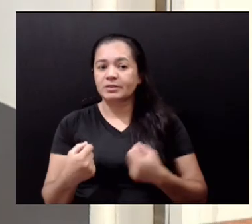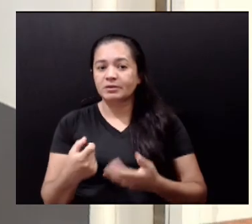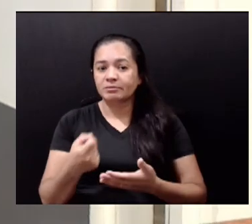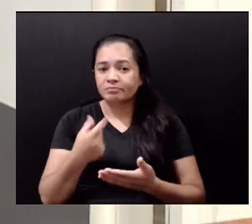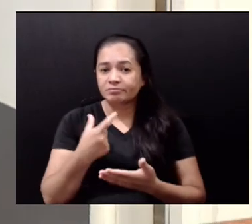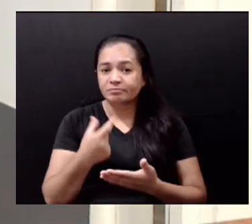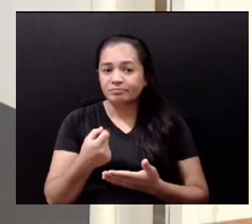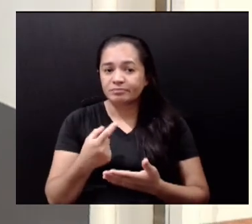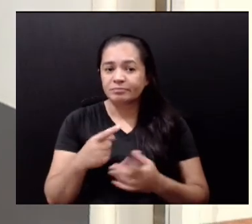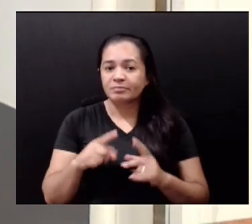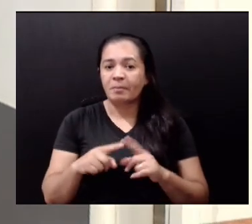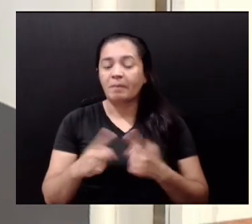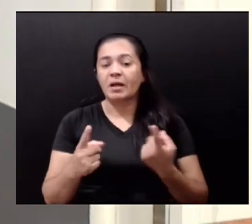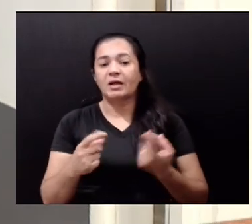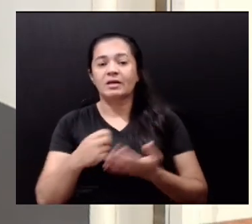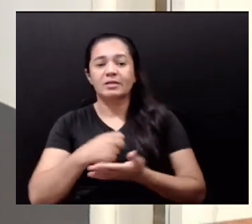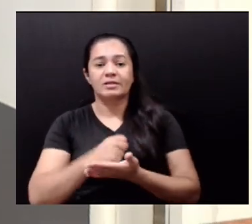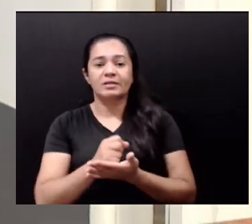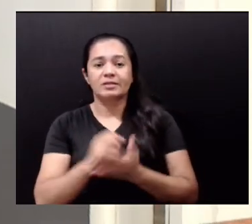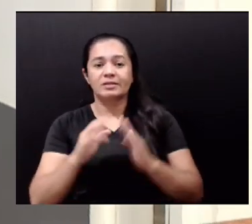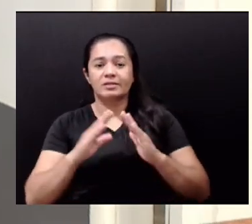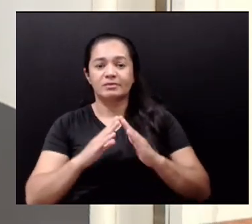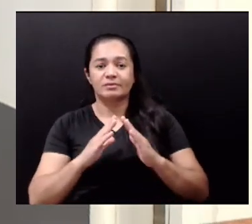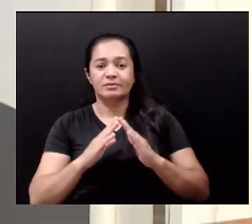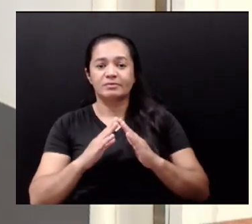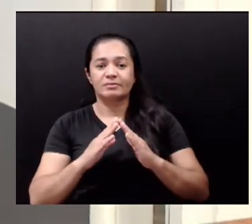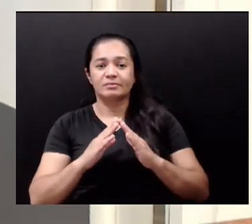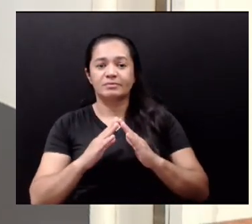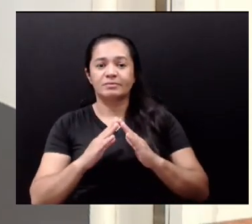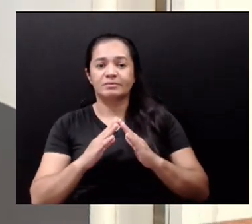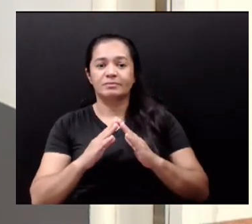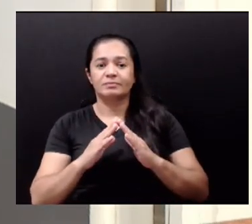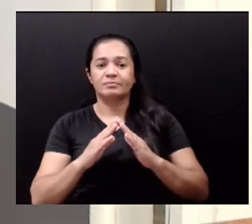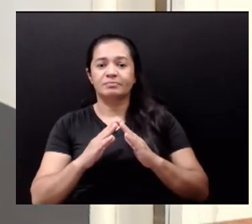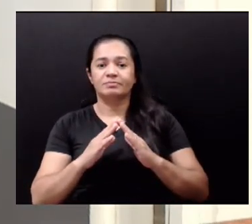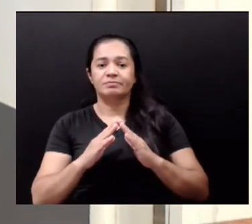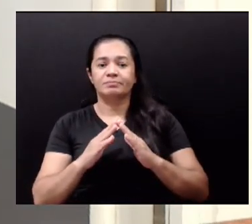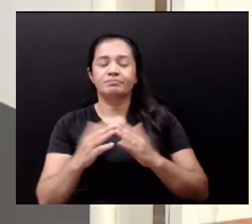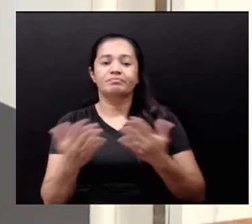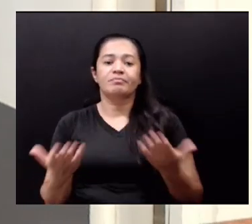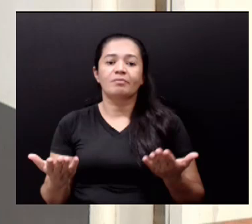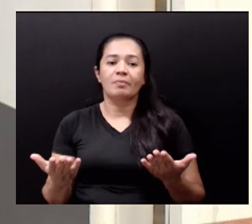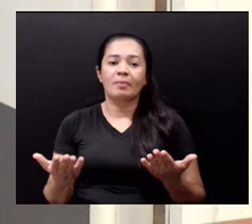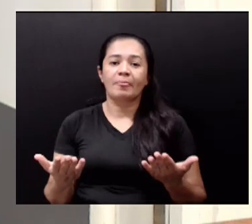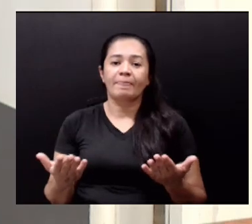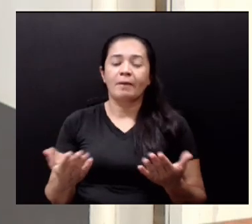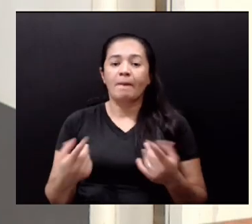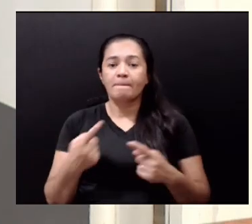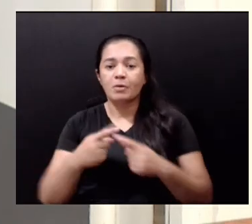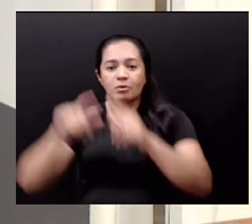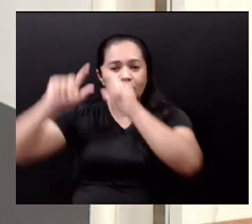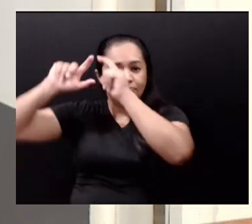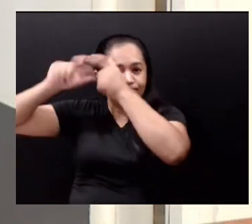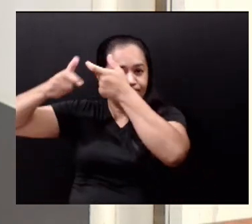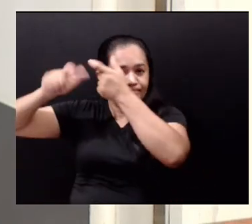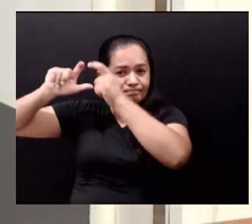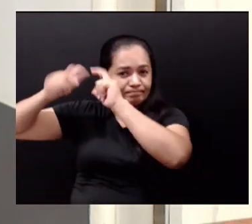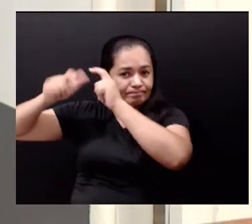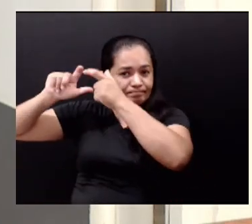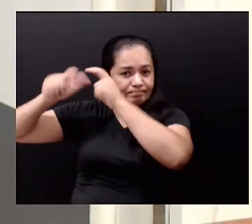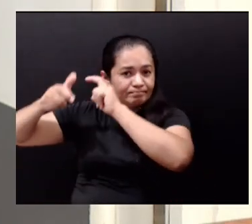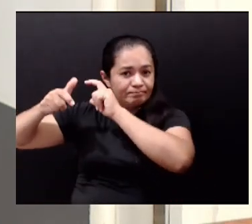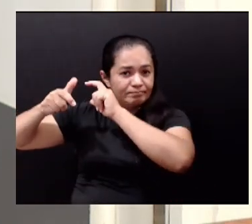farmacêuticas ganham muito dinheiro com isso, né? Hoje a gente está vendo um boom de transtornos mentais, né? Especialmente com o transtorno do